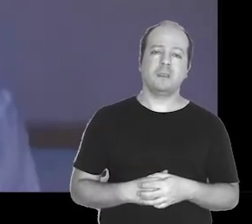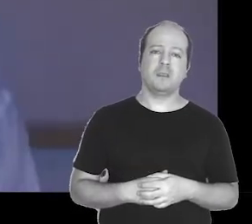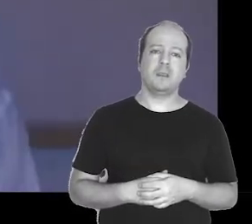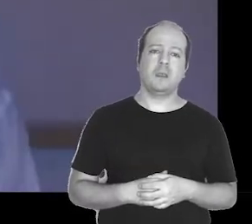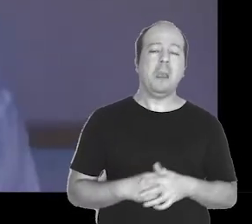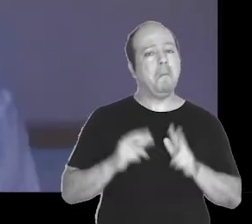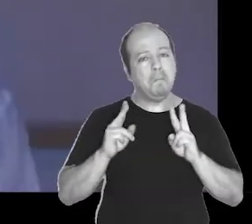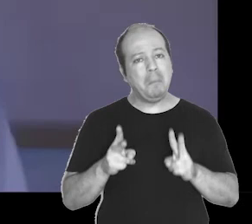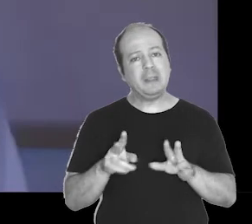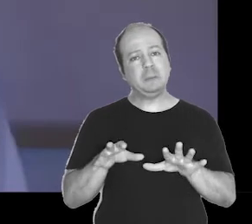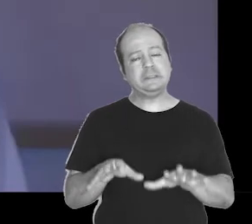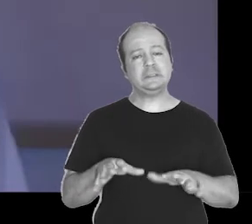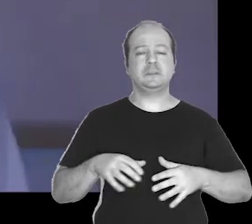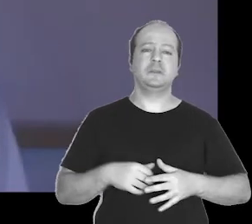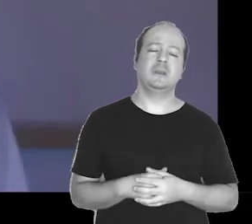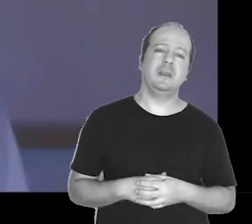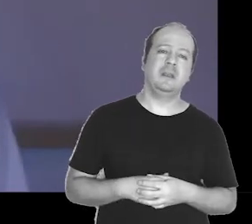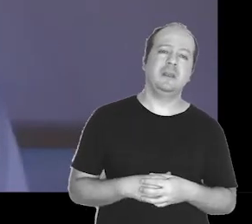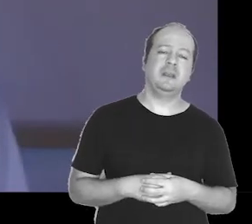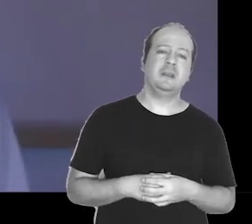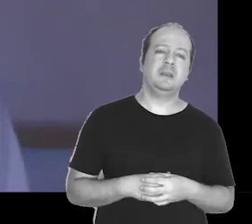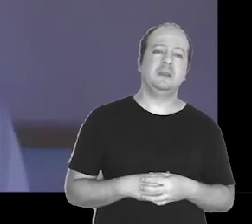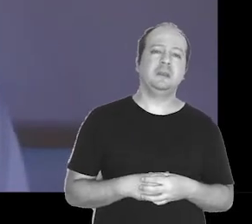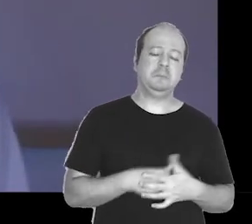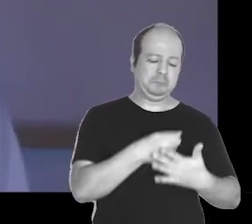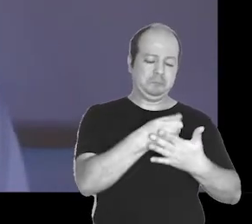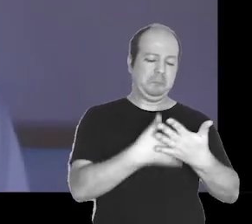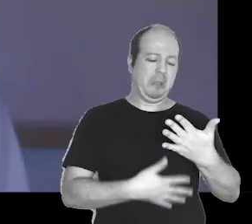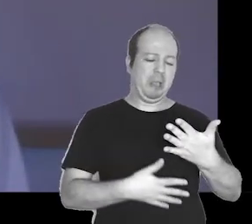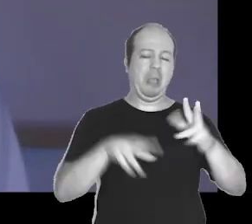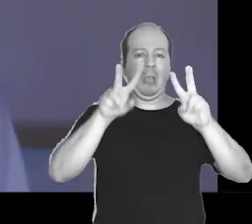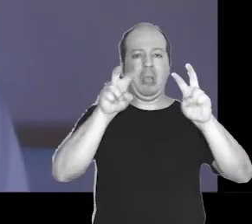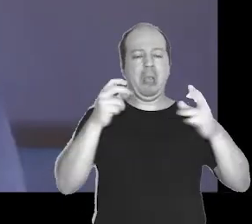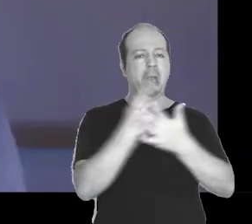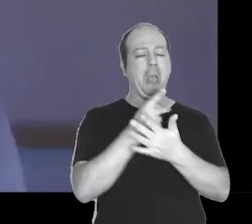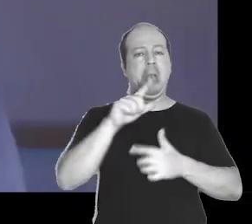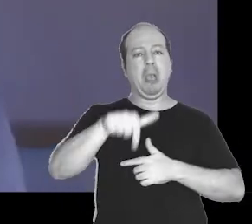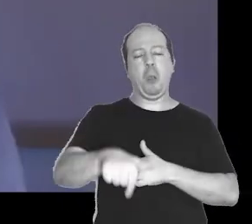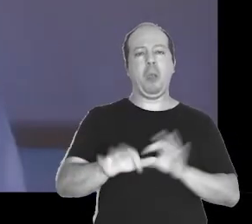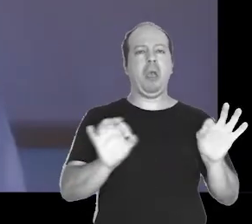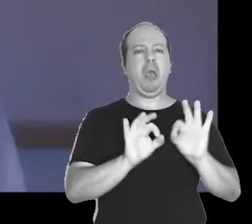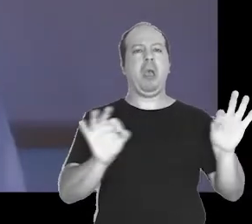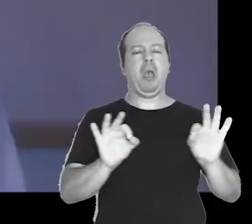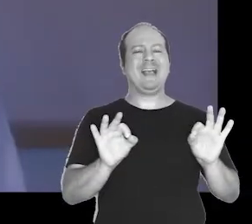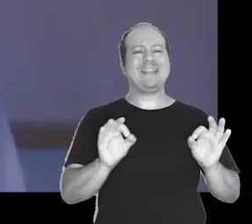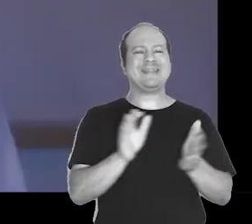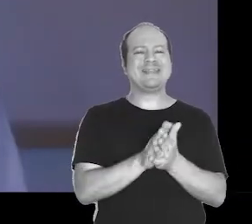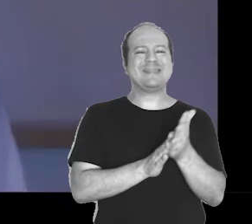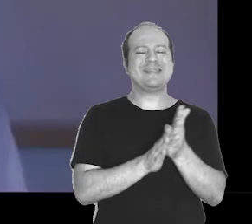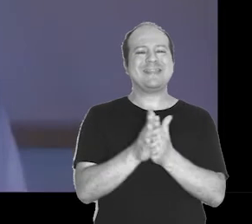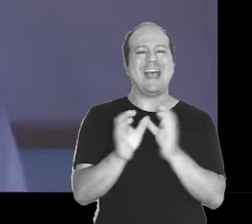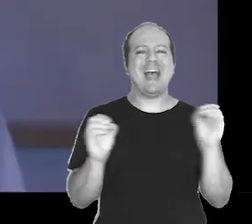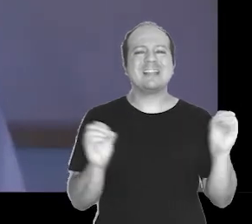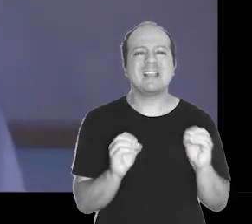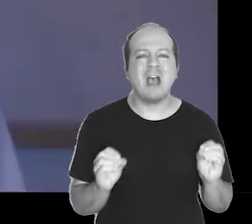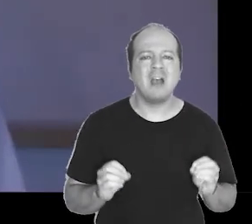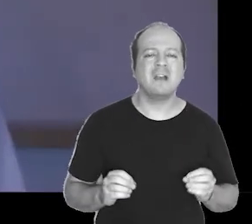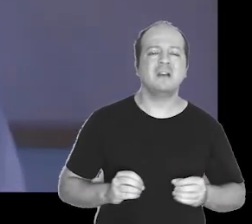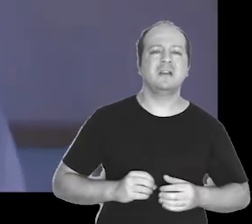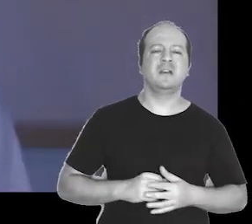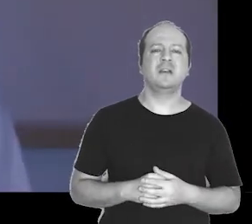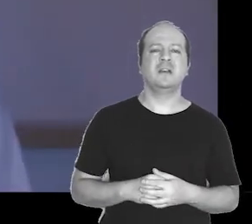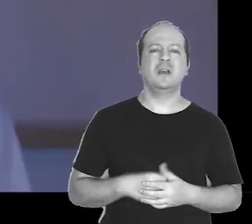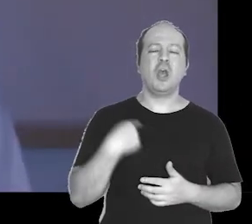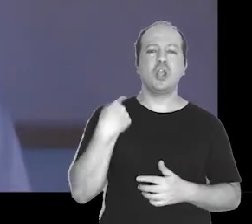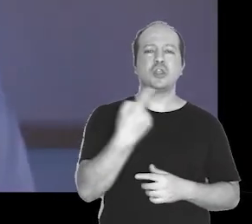Mesmo assim, nenhuma ratificação da minha parte nas edições posteriores. Nenhuma. Nenhuma.